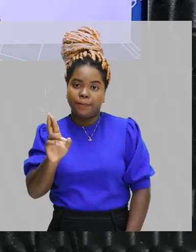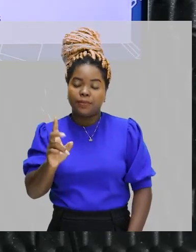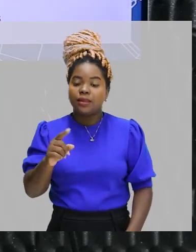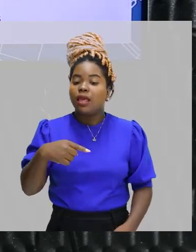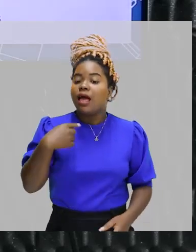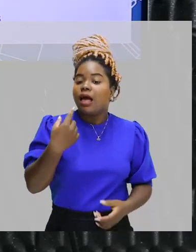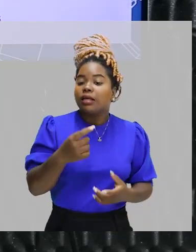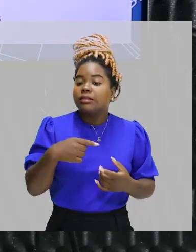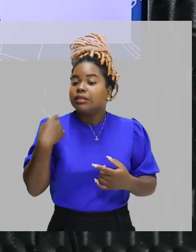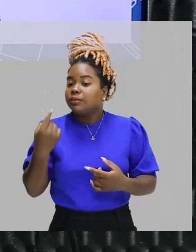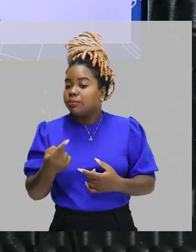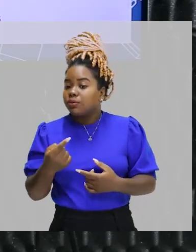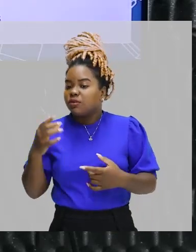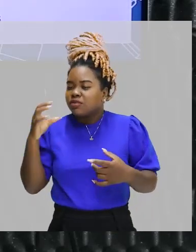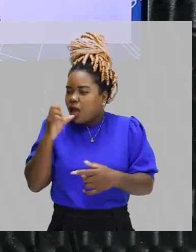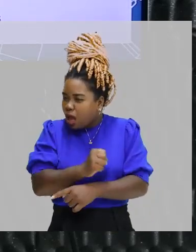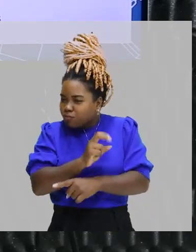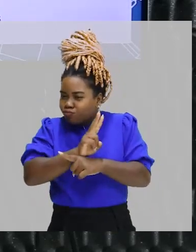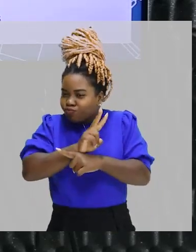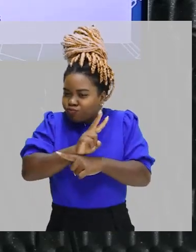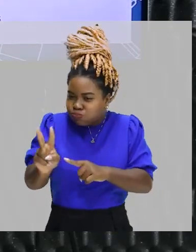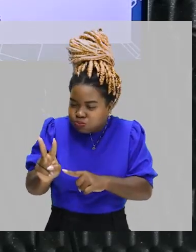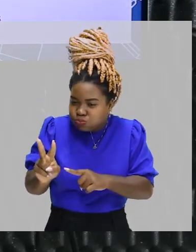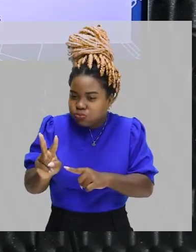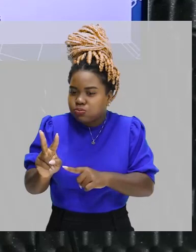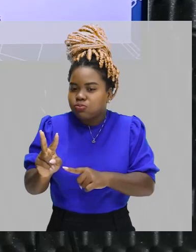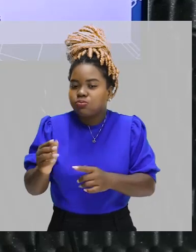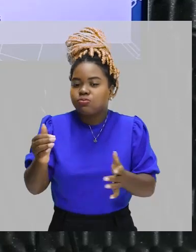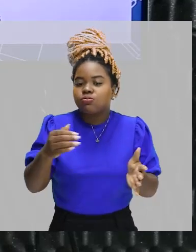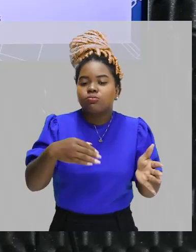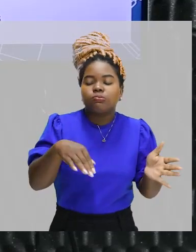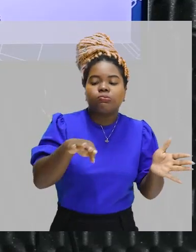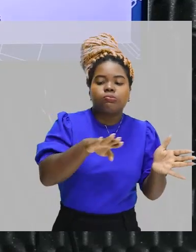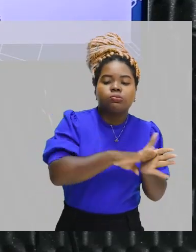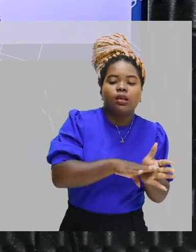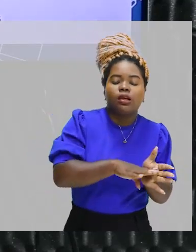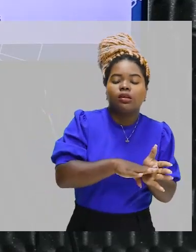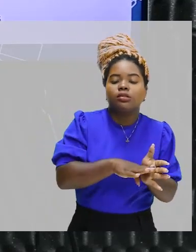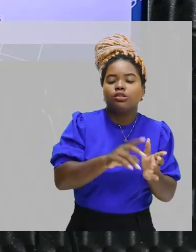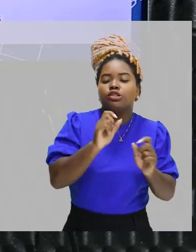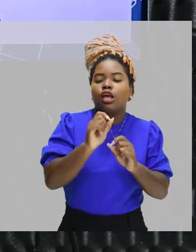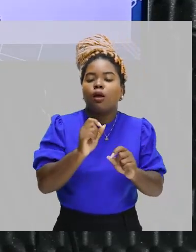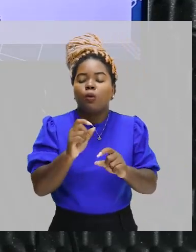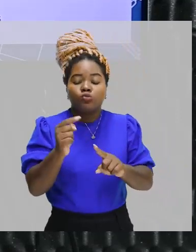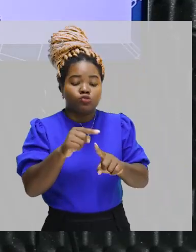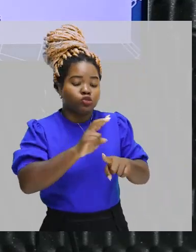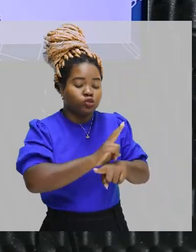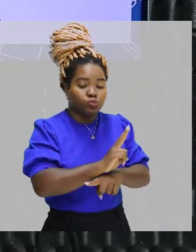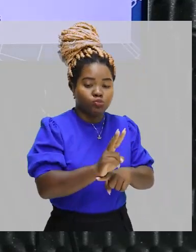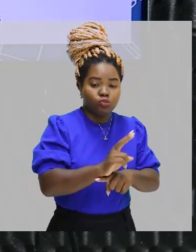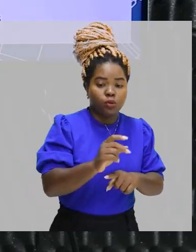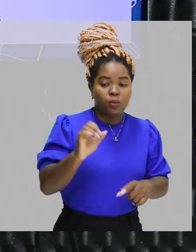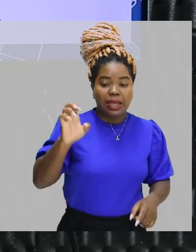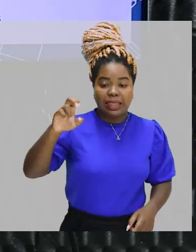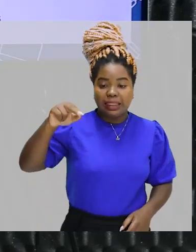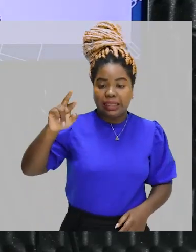ser acelerado. Então ele vai ser acelerado até chegar a uma aceleração, né? Ter uma energia